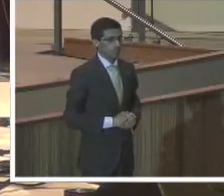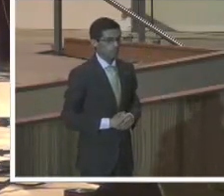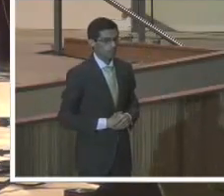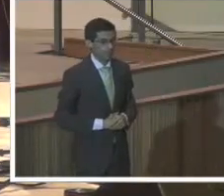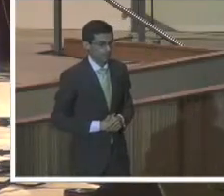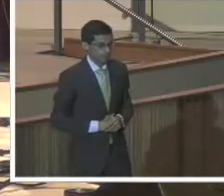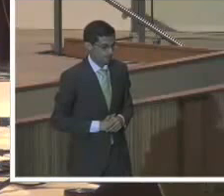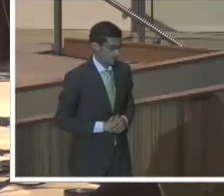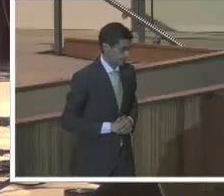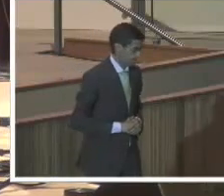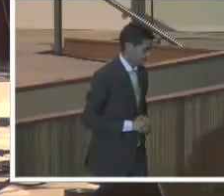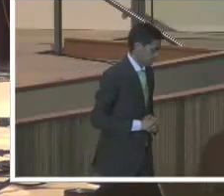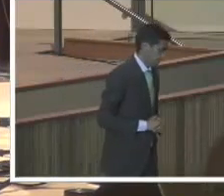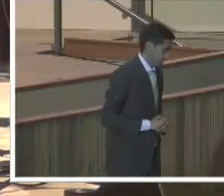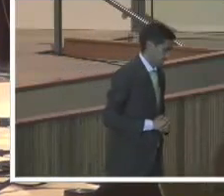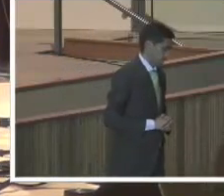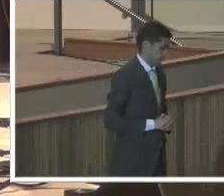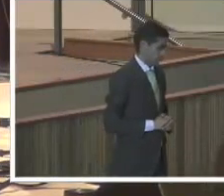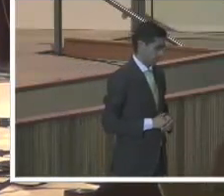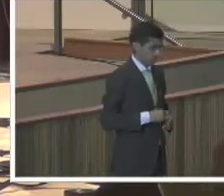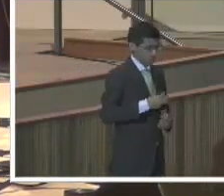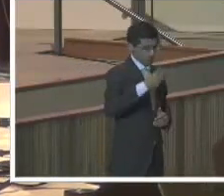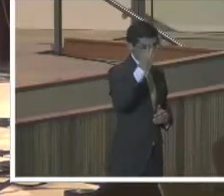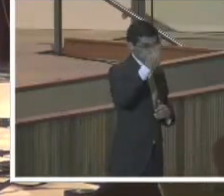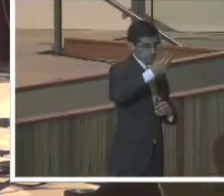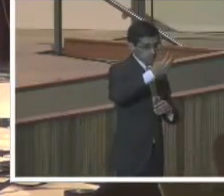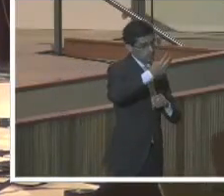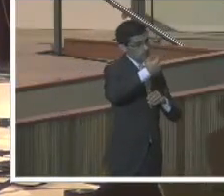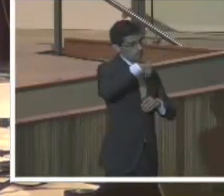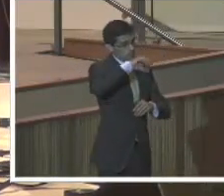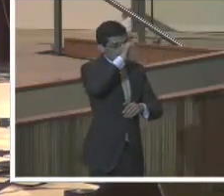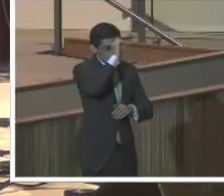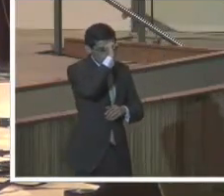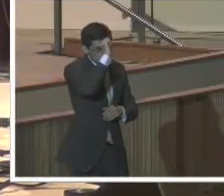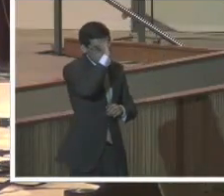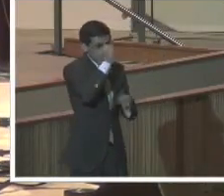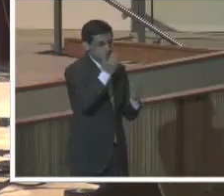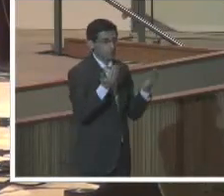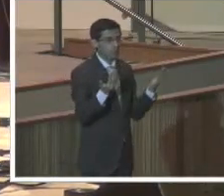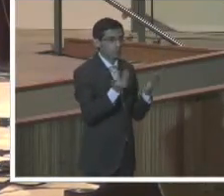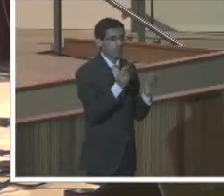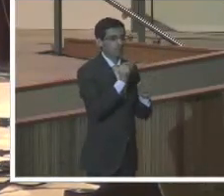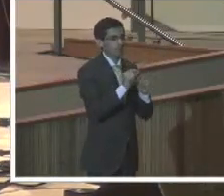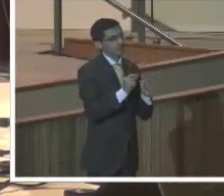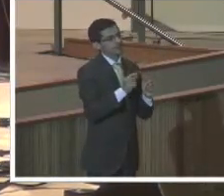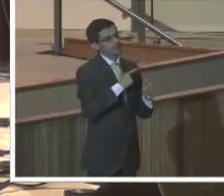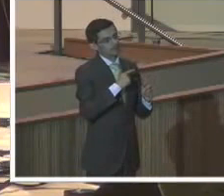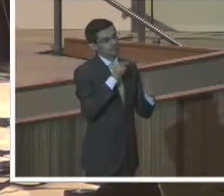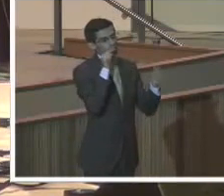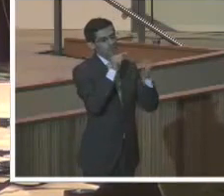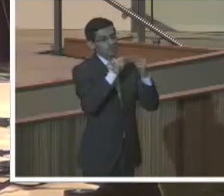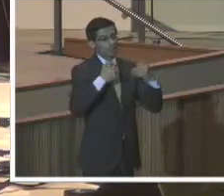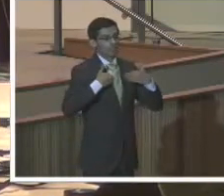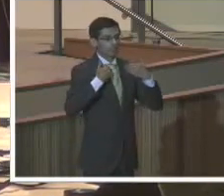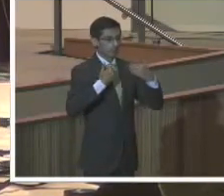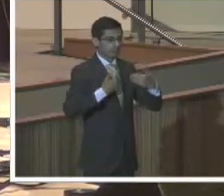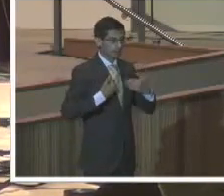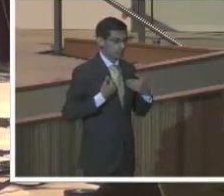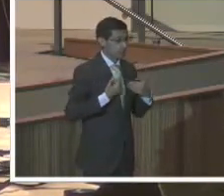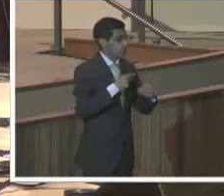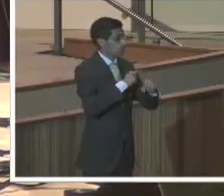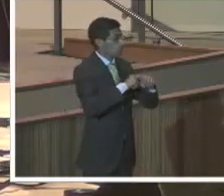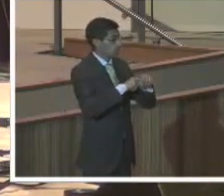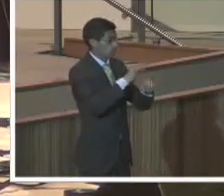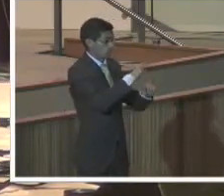para a última lição que esse texto me apresenta, e tem a ver com alegria. Diz assim: quando a encontra,